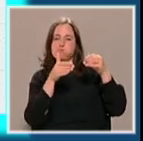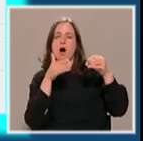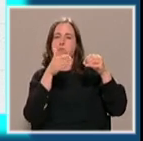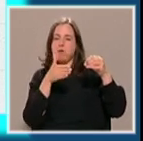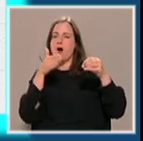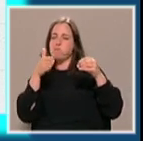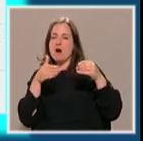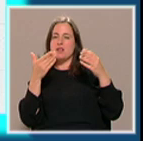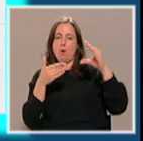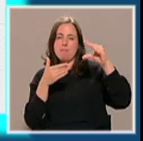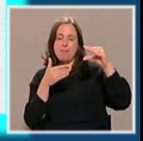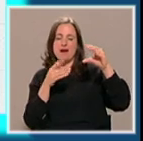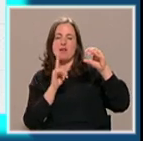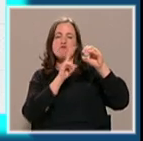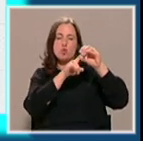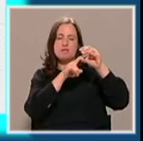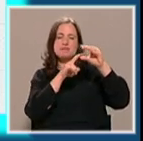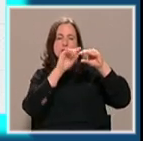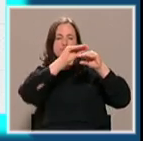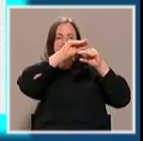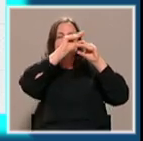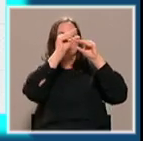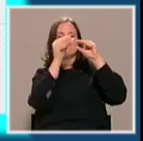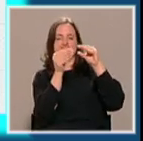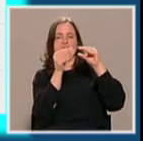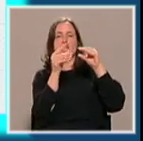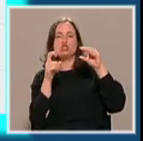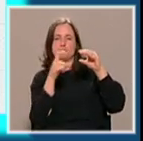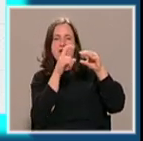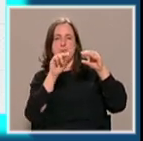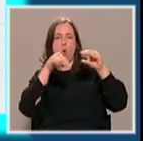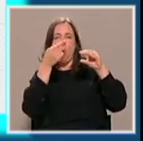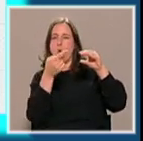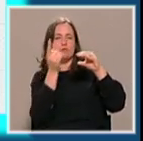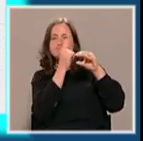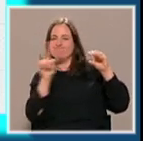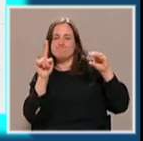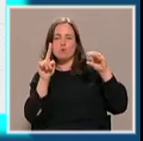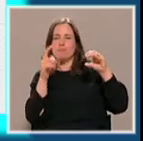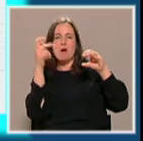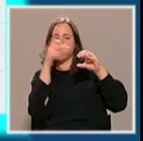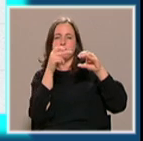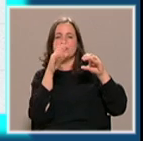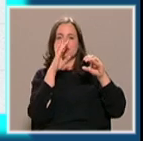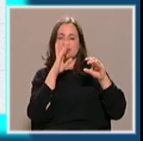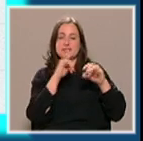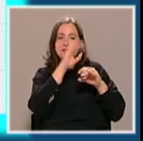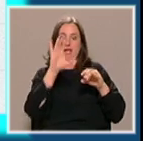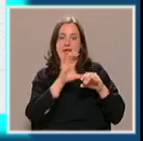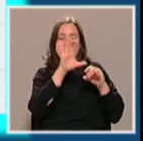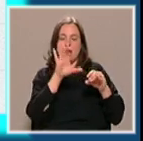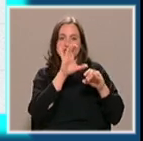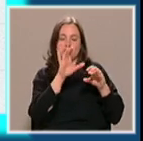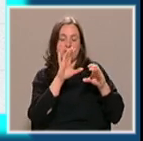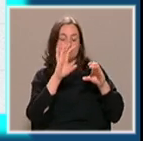uma membrana de fecundação que impede a entrada de outros espermatozoides. Se focarem na imagem, quando o